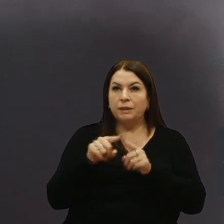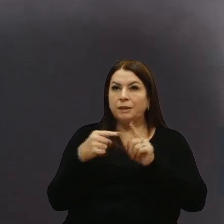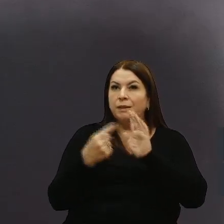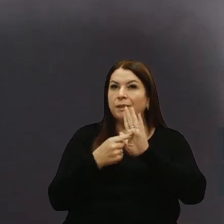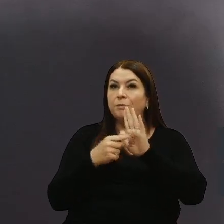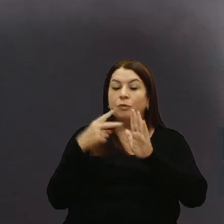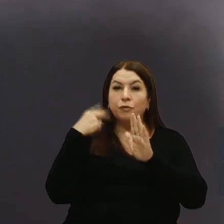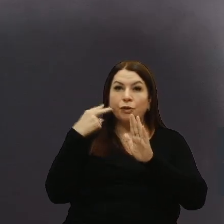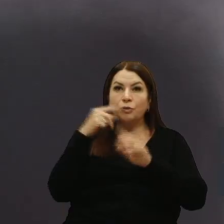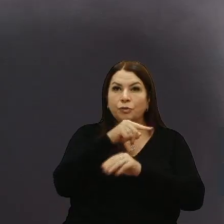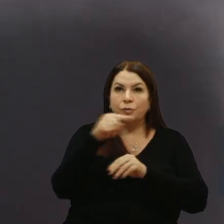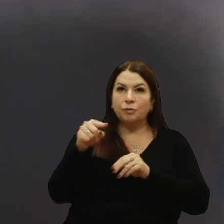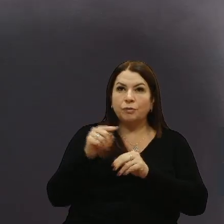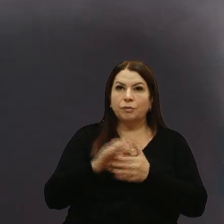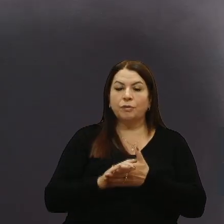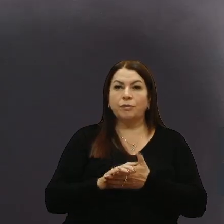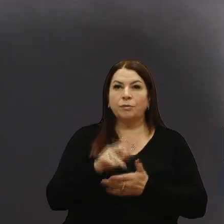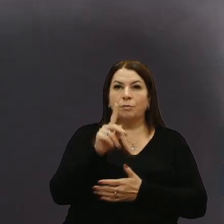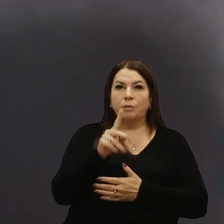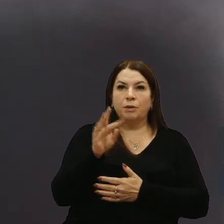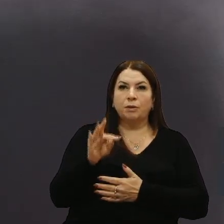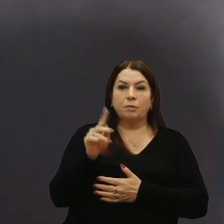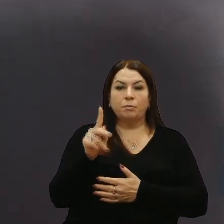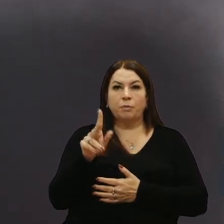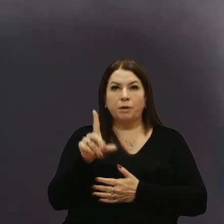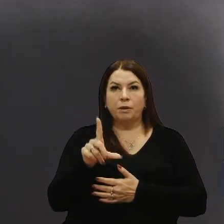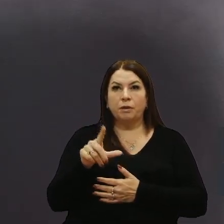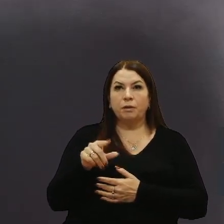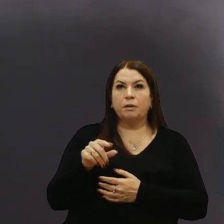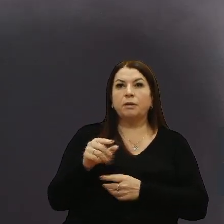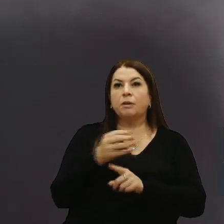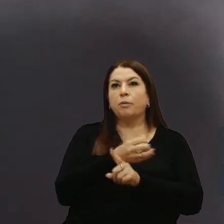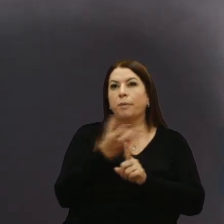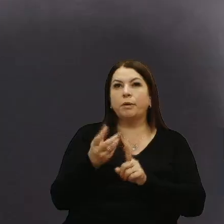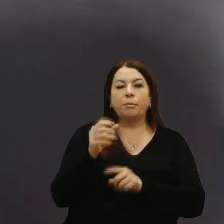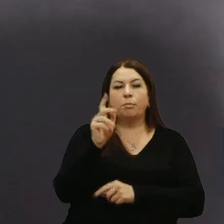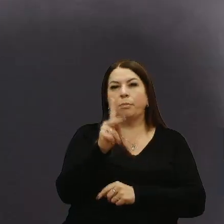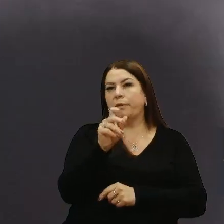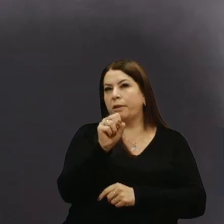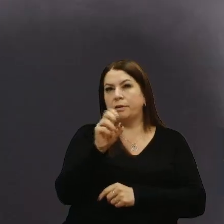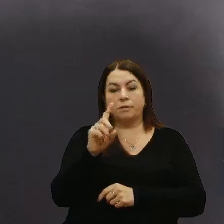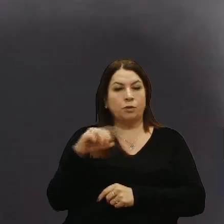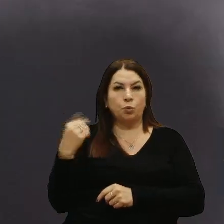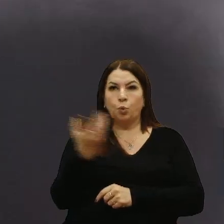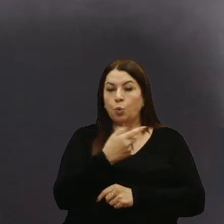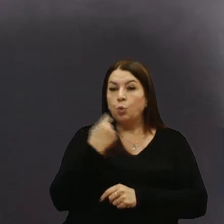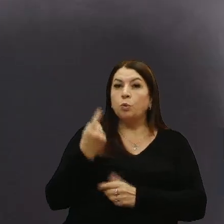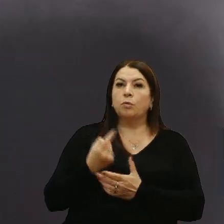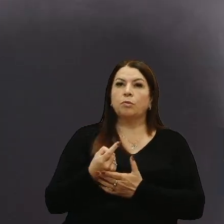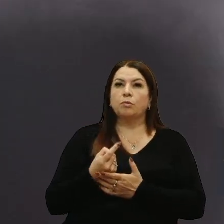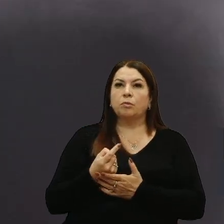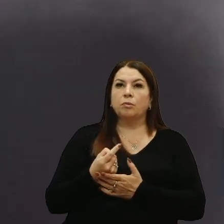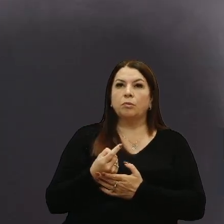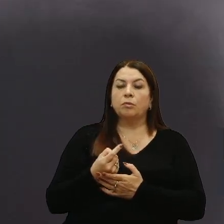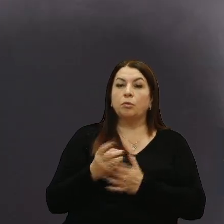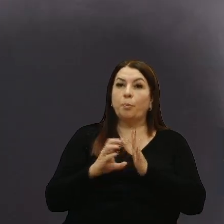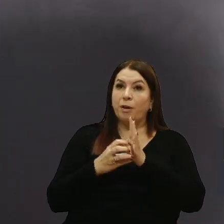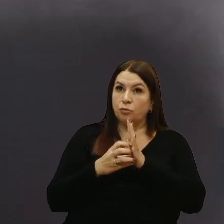vereadores aqui, são vereadores do PT ao PL, do Republicanos ao PSD, de todos os